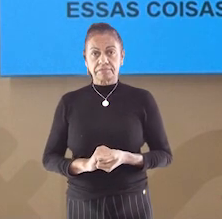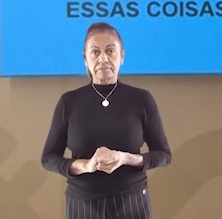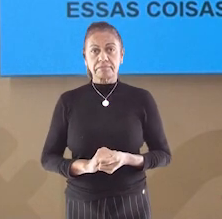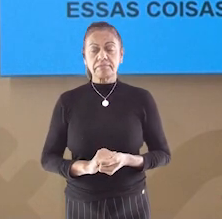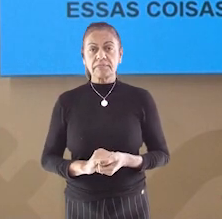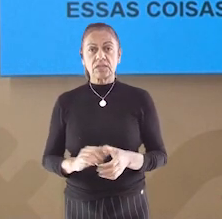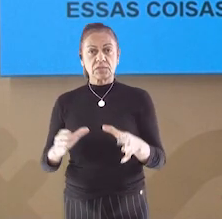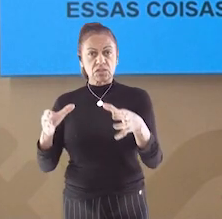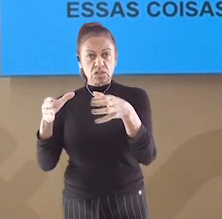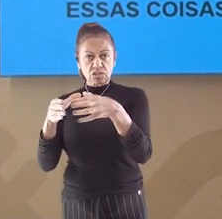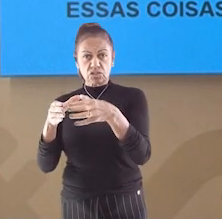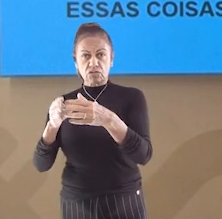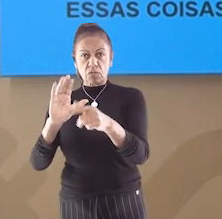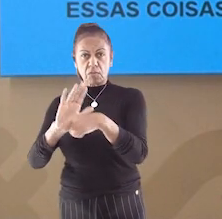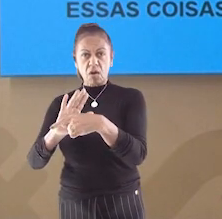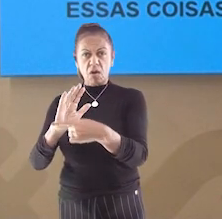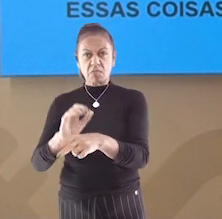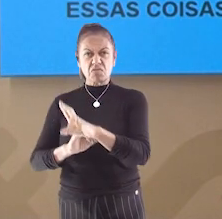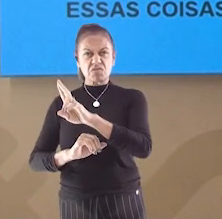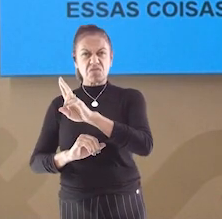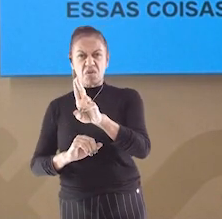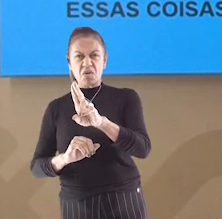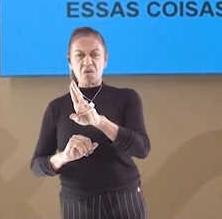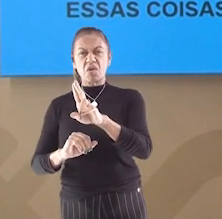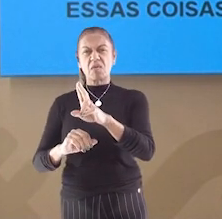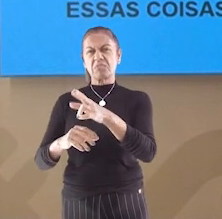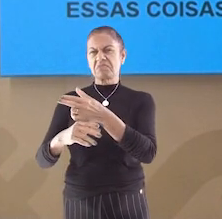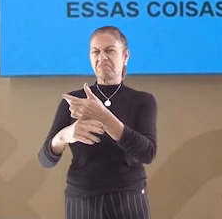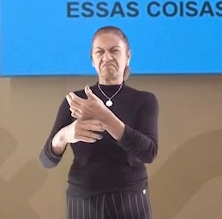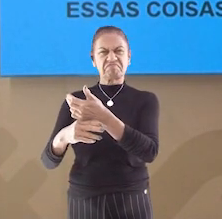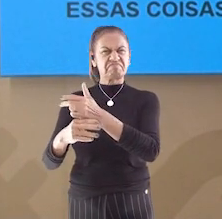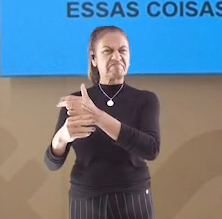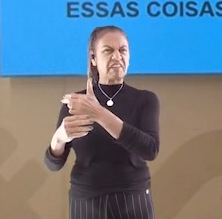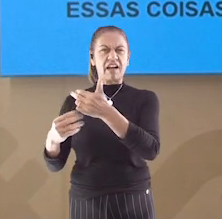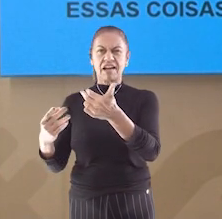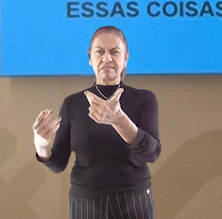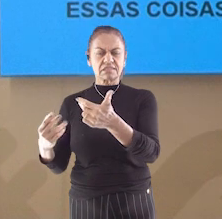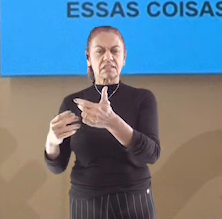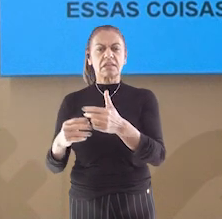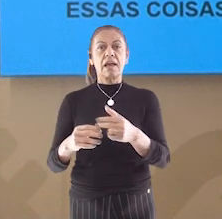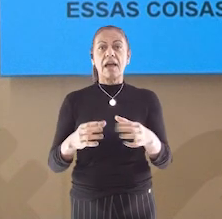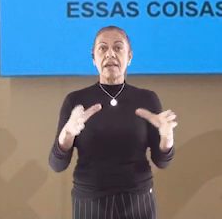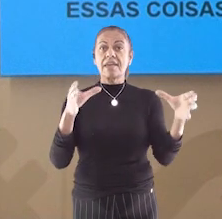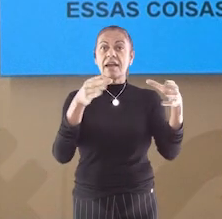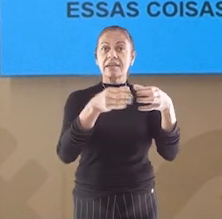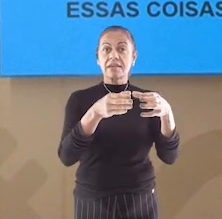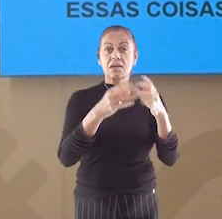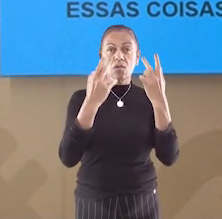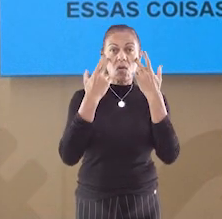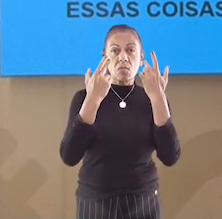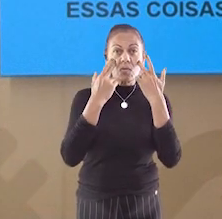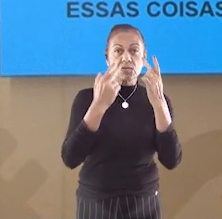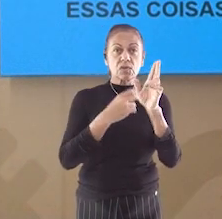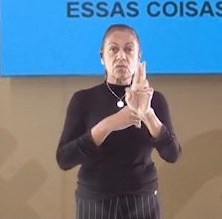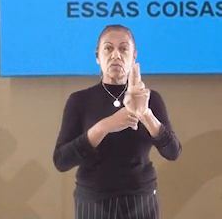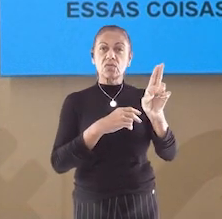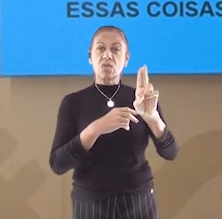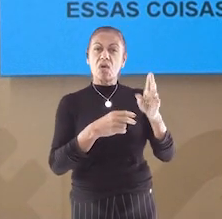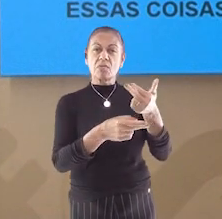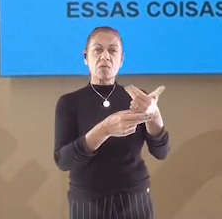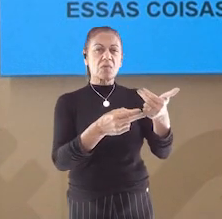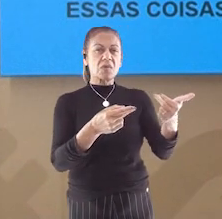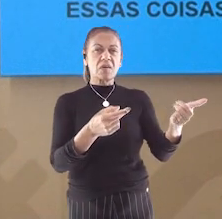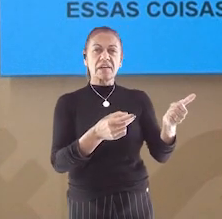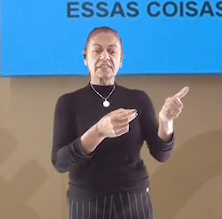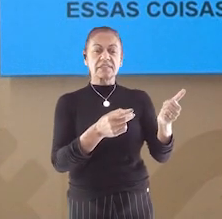etc. Substantivos comuns são nomes genéricos, que damos às coisas. Ou seja, são nomes gerais